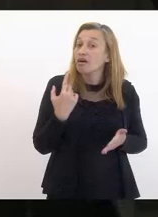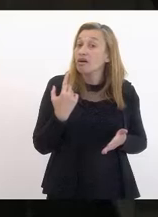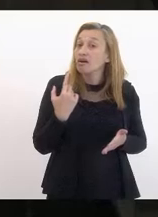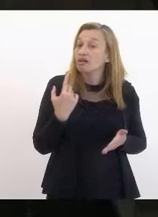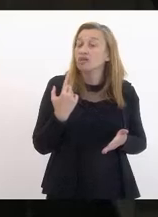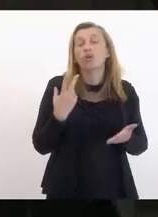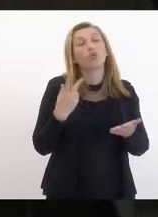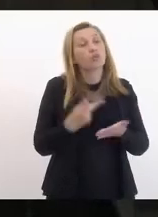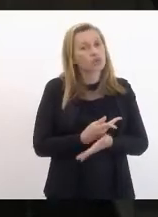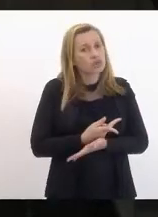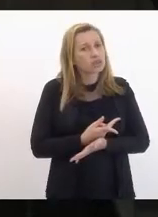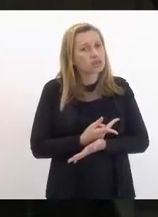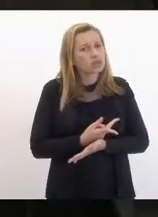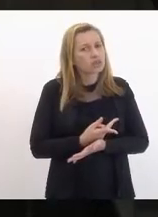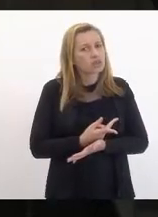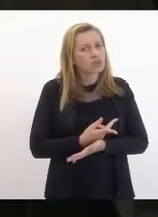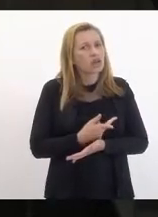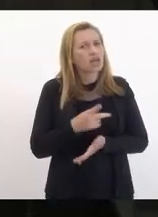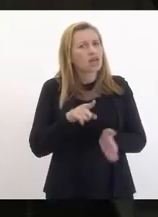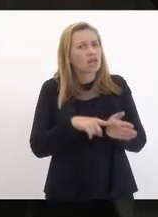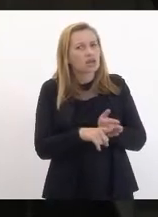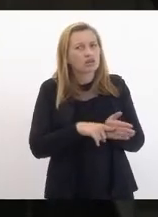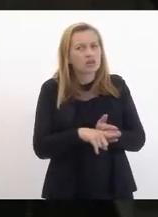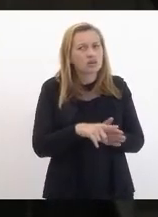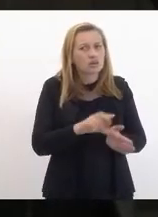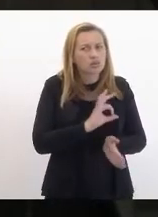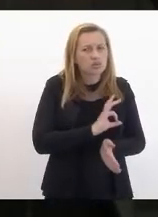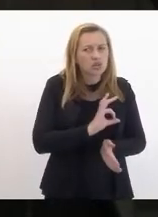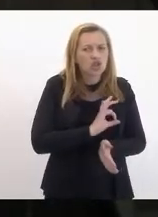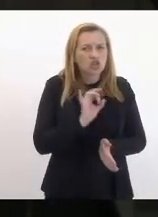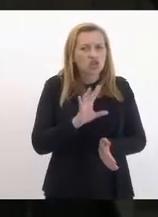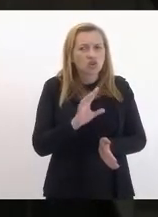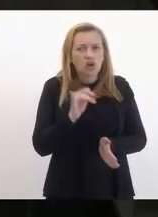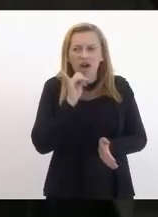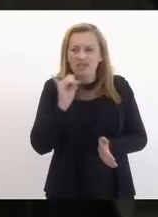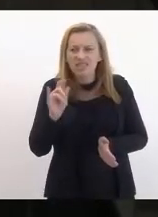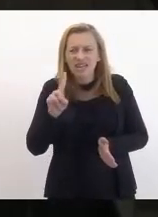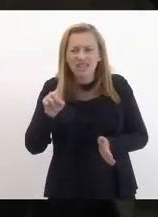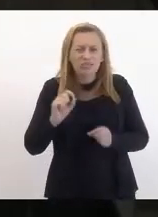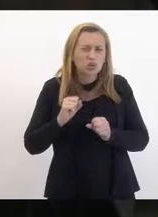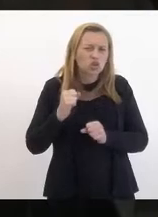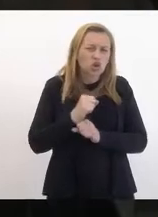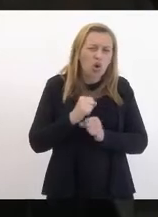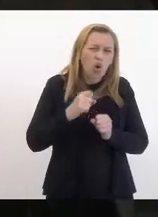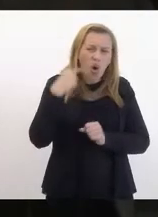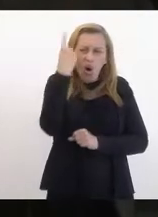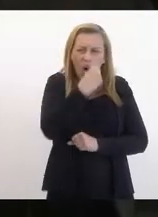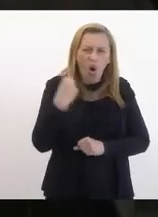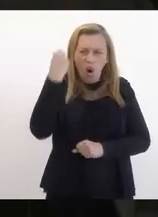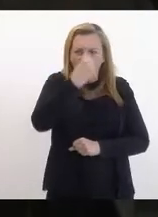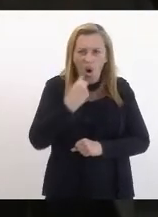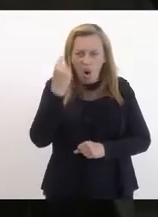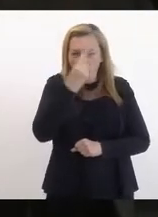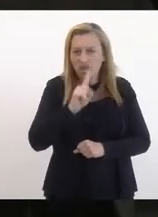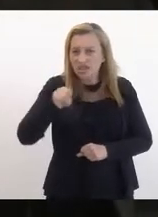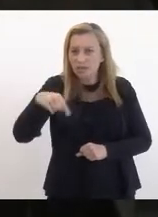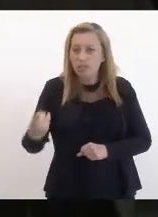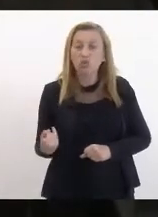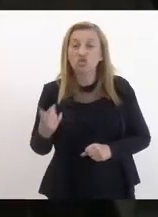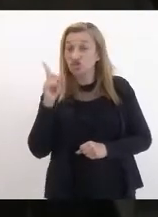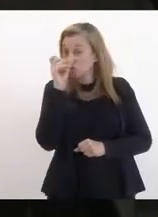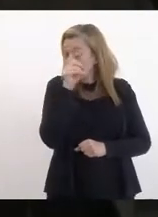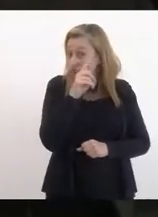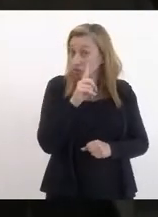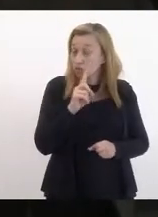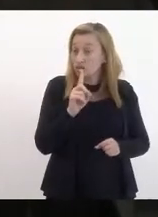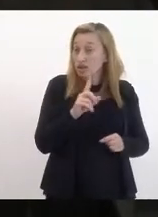tendo acontecido, que a perícia seja acionada apenas muitas horas depois, o que dificulta, quando não impede,